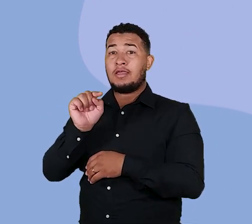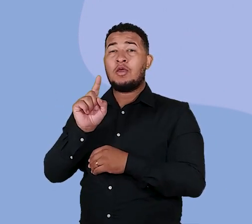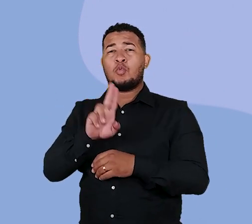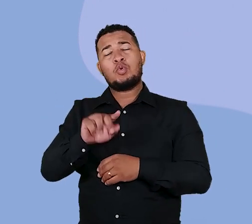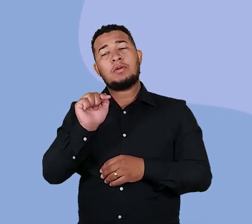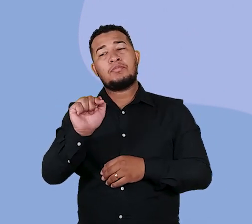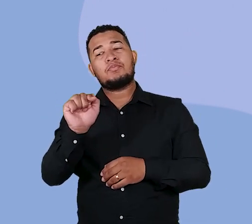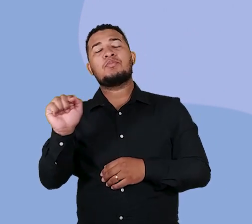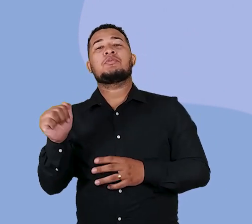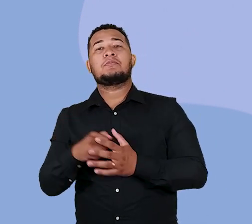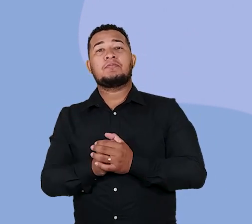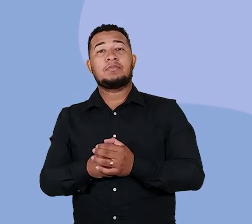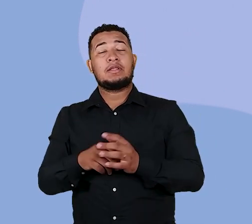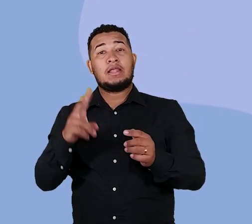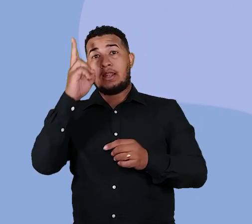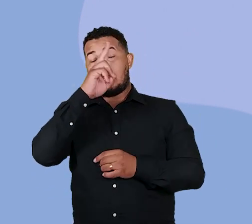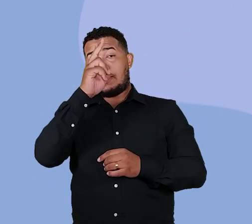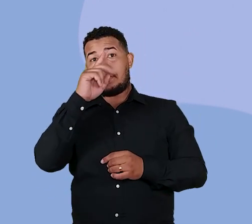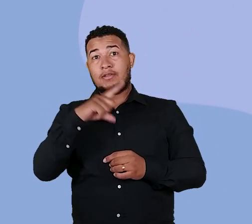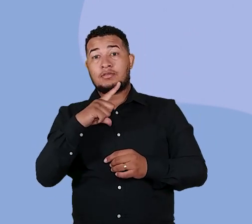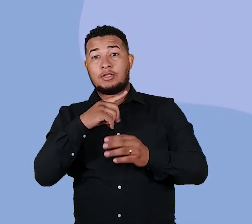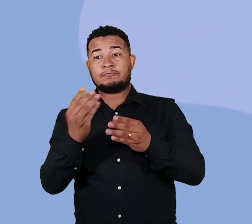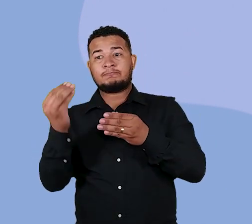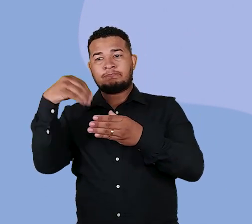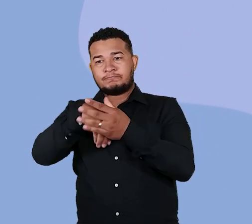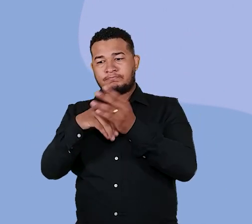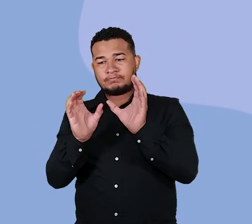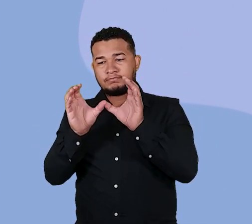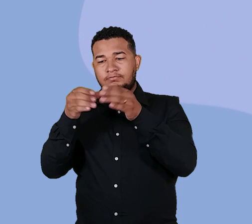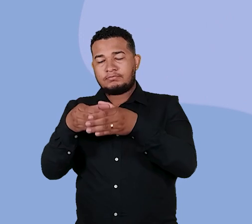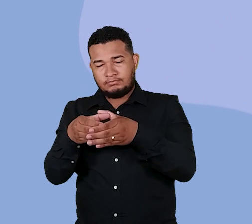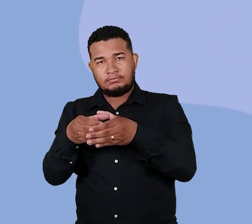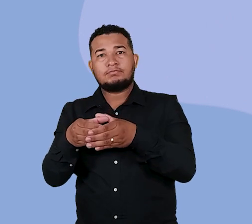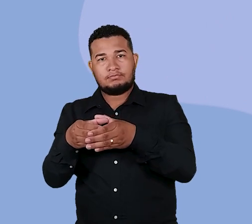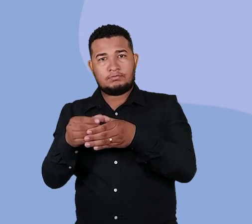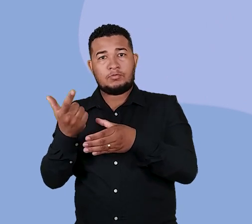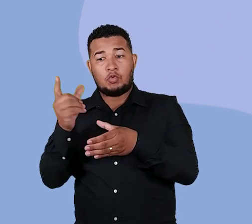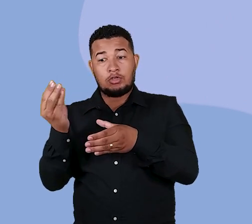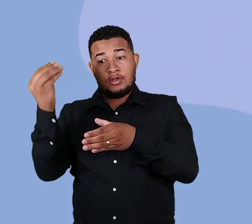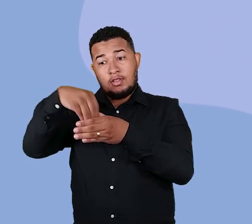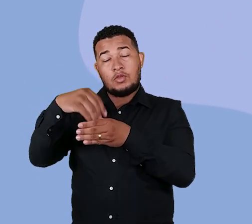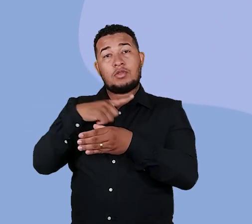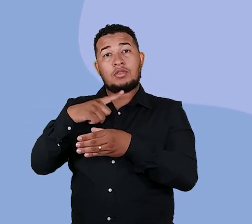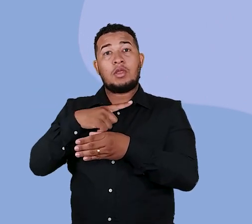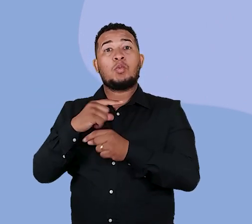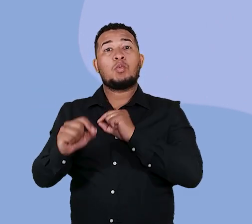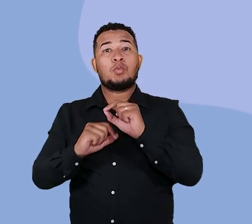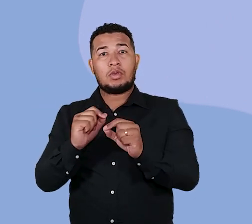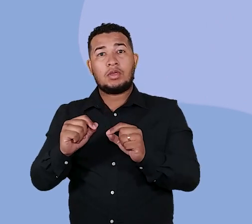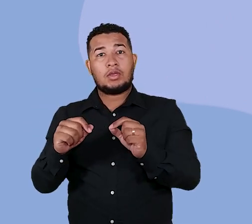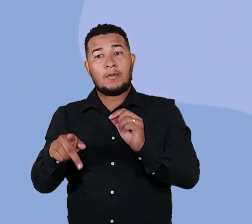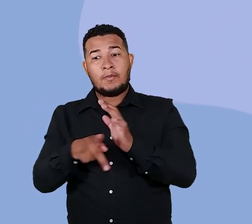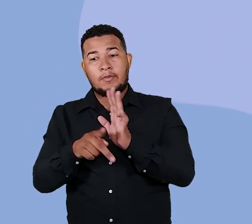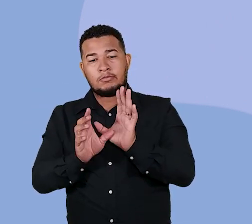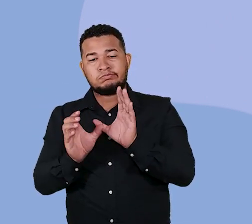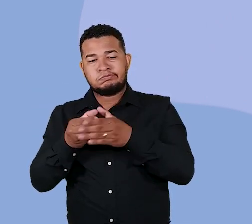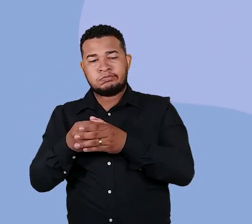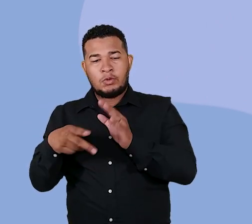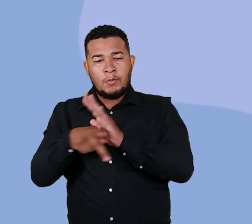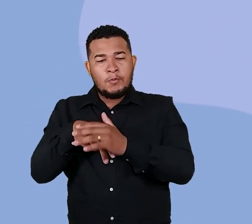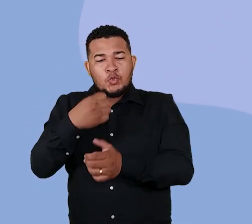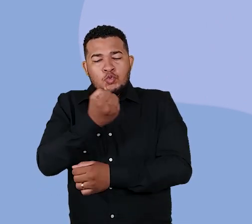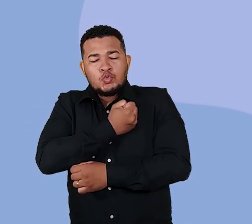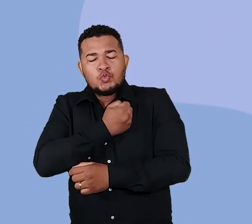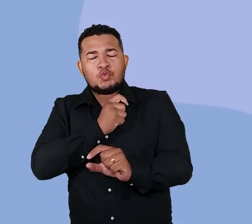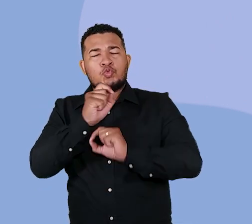e vale lembrar que um subconjunto do conjunto dos números naturais é o conjunto